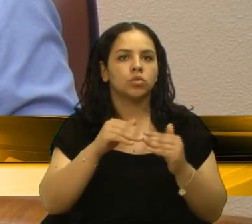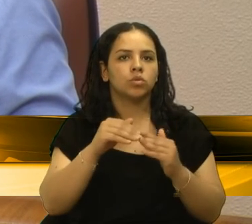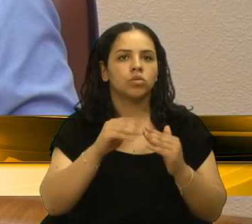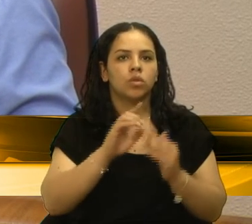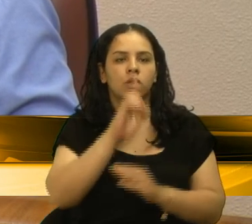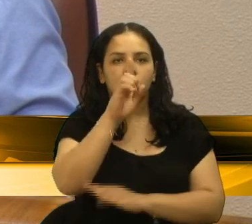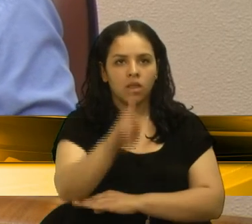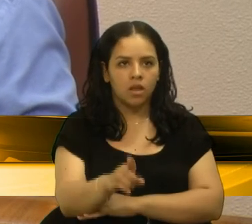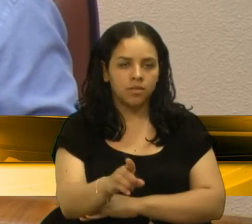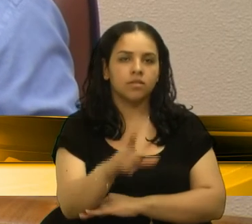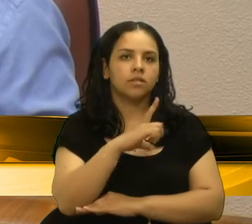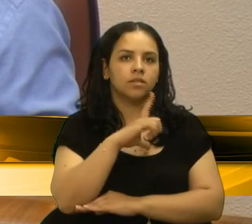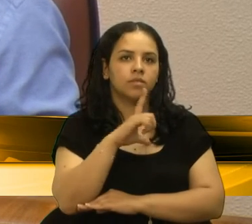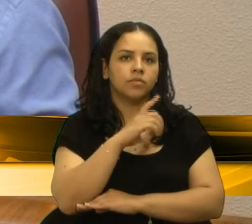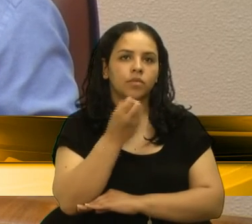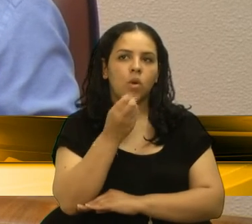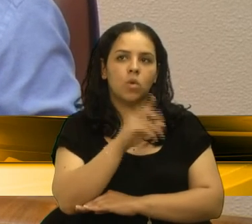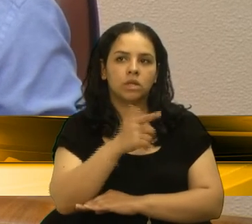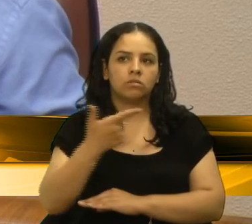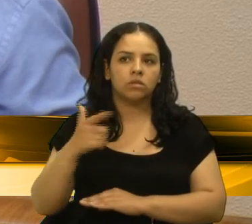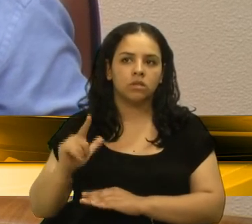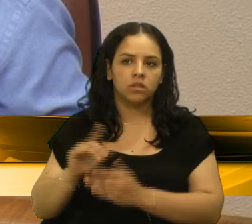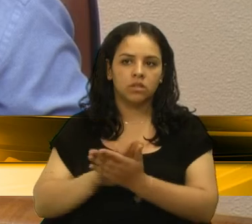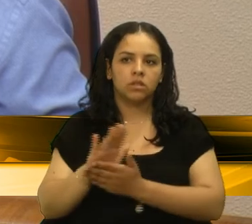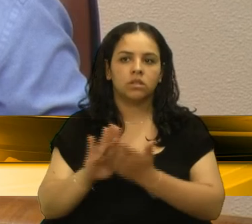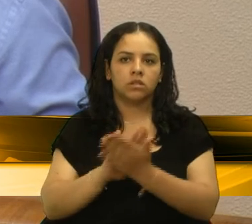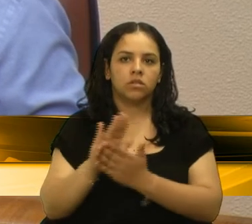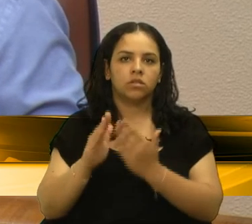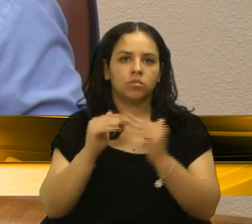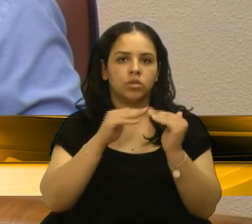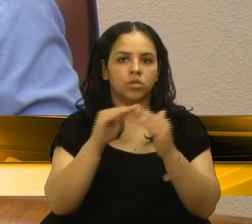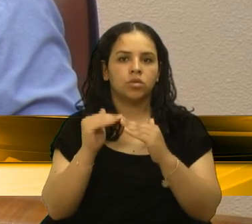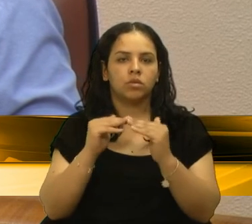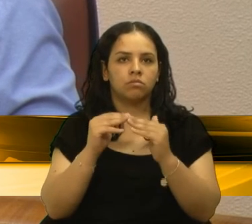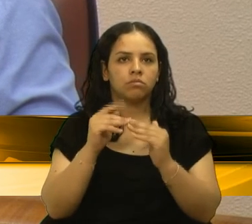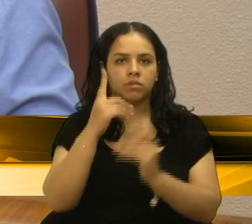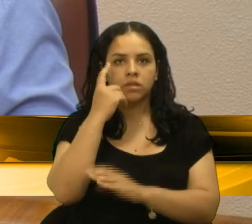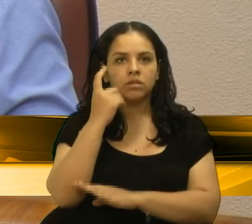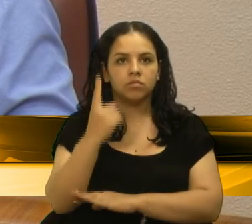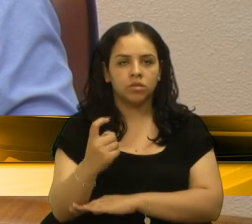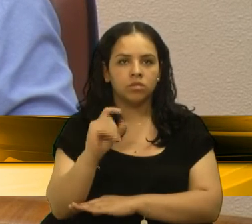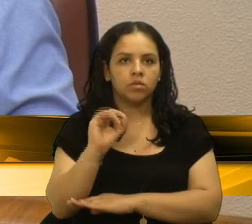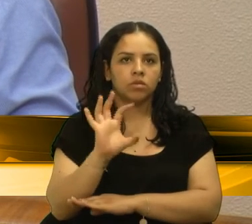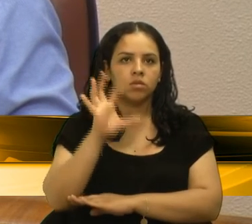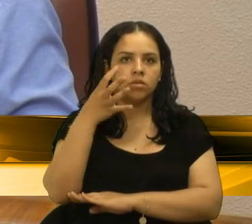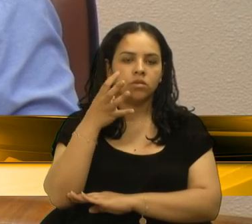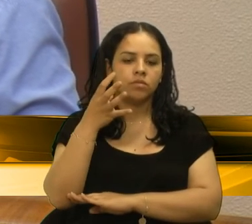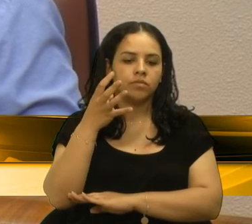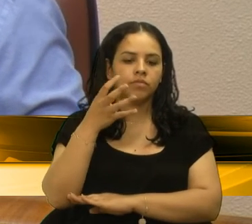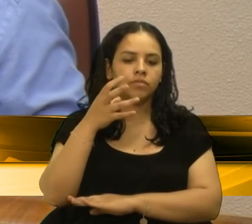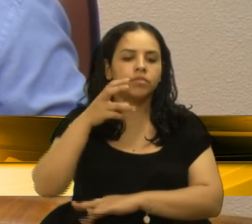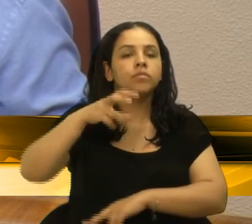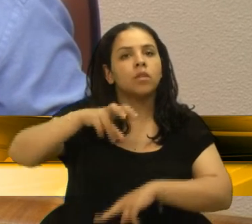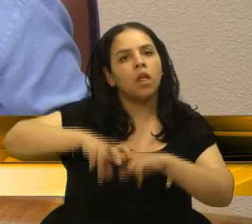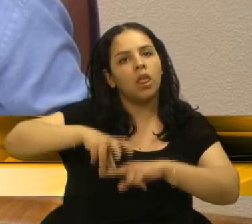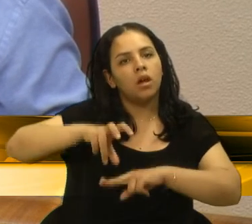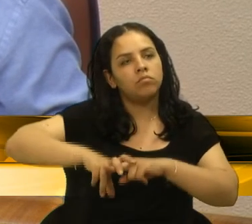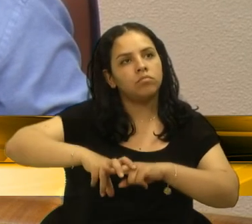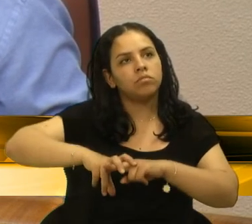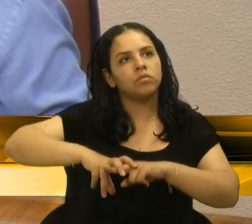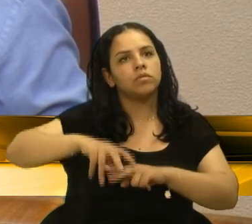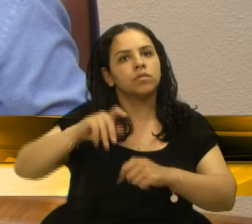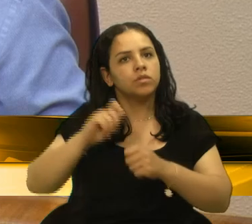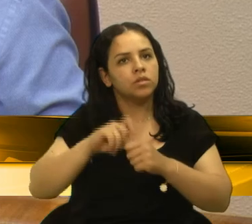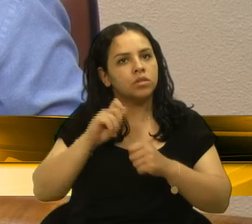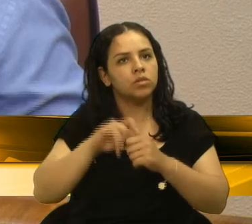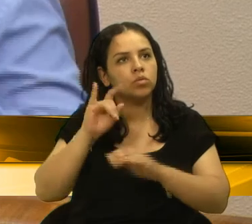dentro daqueles critérios ou não tinha documentação exigida. Quando nós percebemos que isso ia acontecer, nós sentamos com o Ministério Público Estadual e Federal, fizemos o